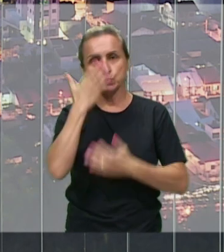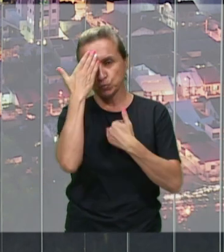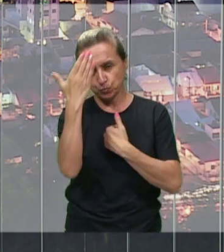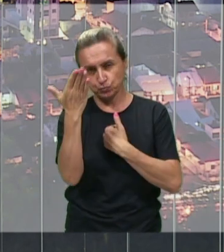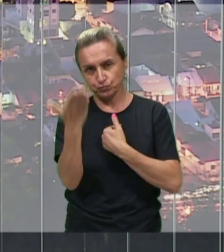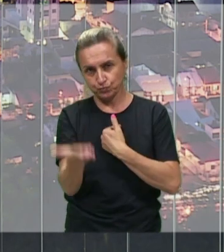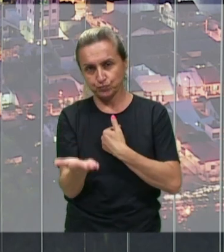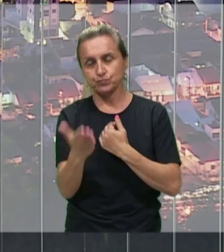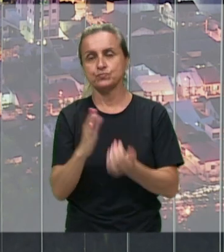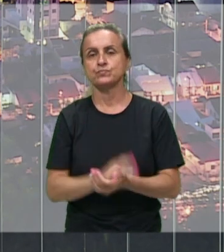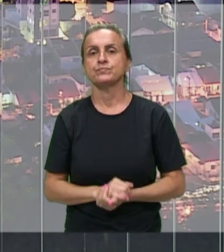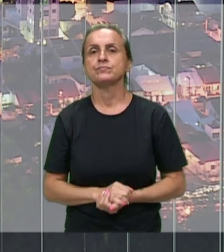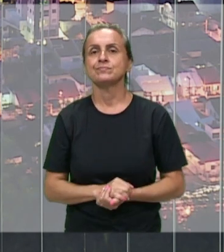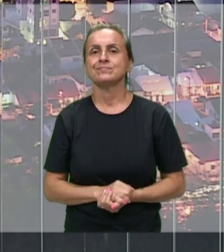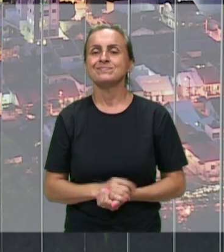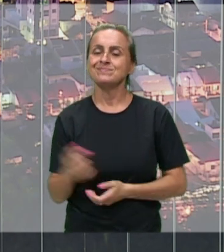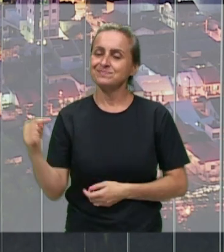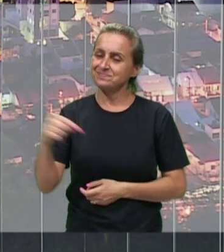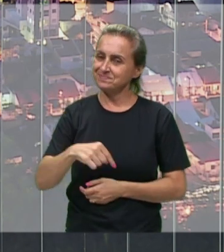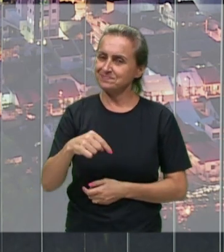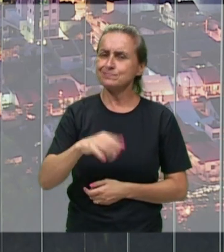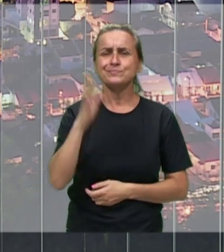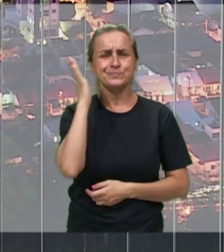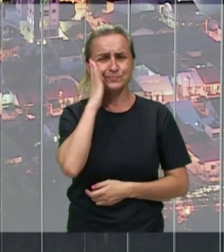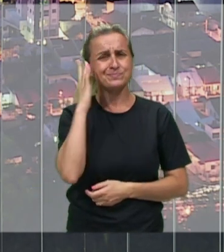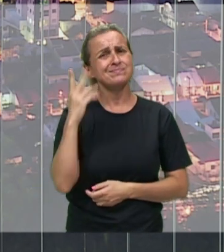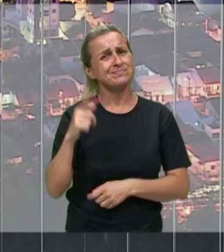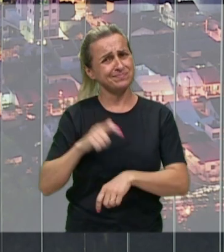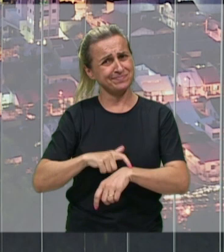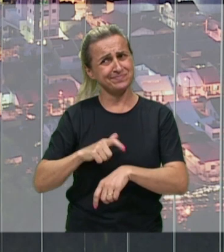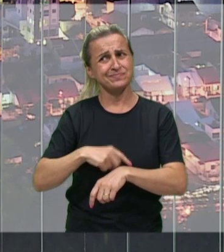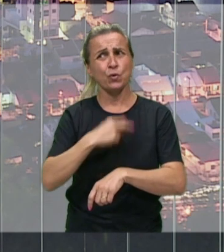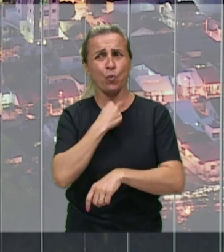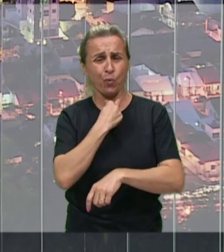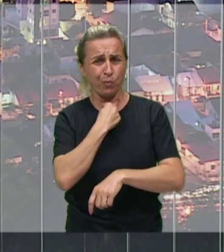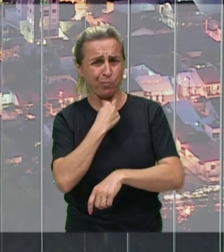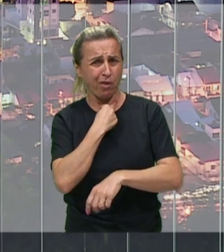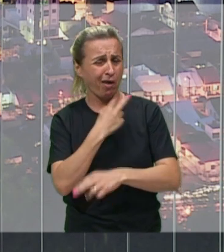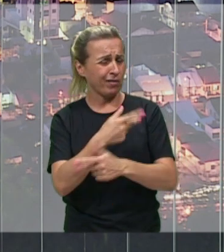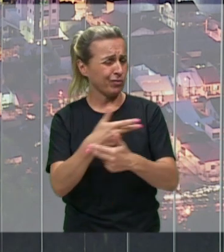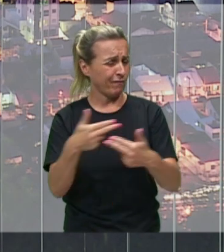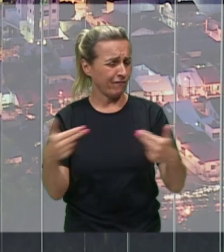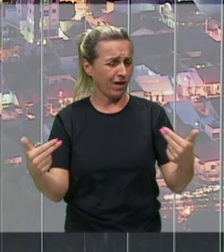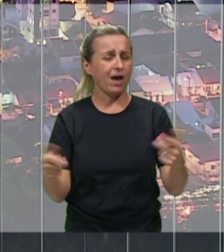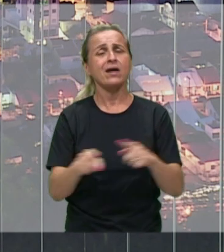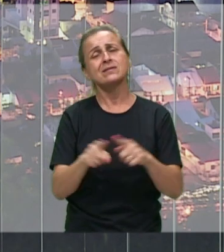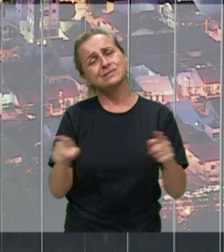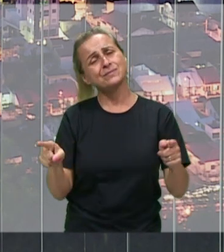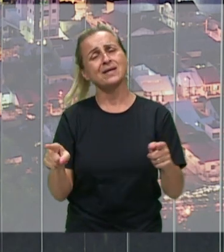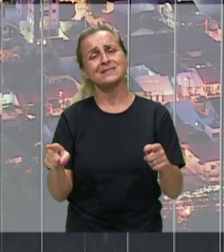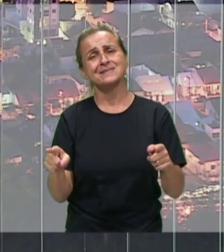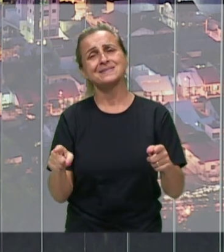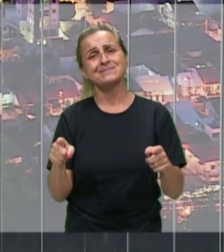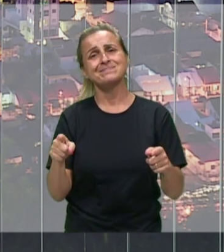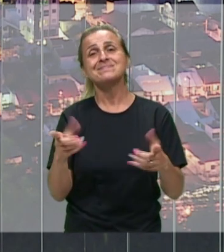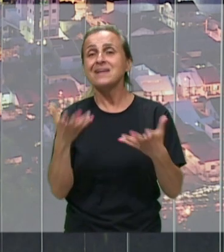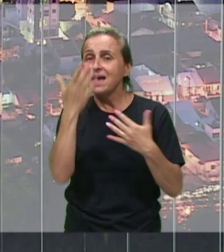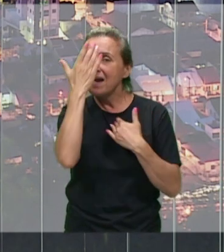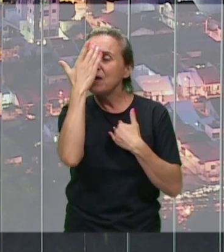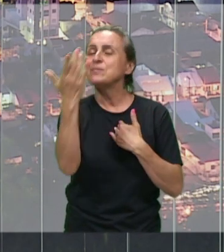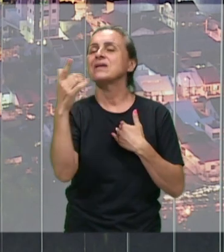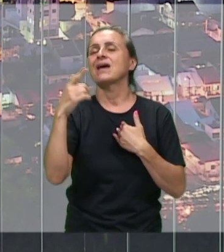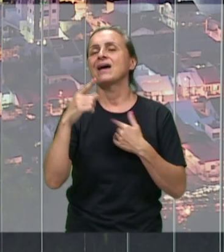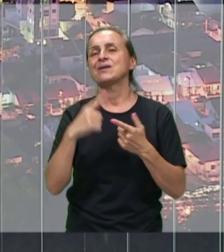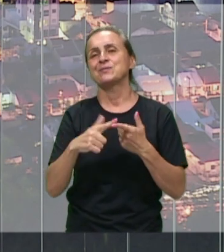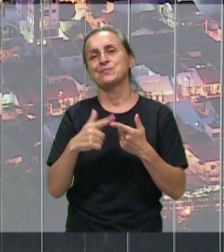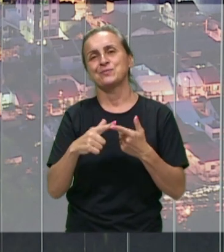lugar, a tua disposição. Eu sei que o teu tempo é curto, né, que você tem múltiplas atividades. Te agradecer por ter vindo aqui,